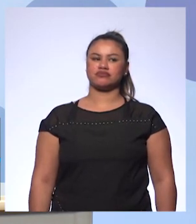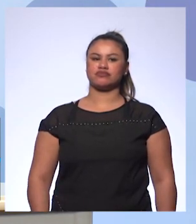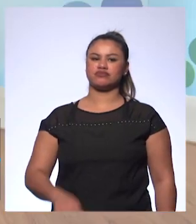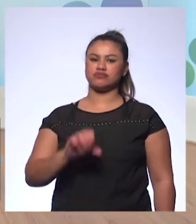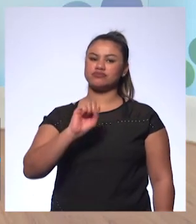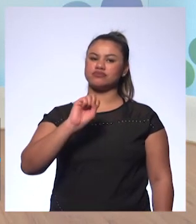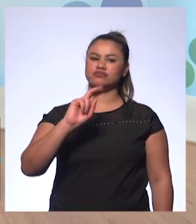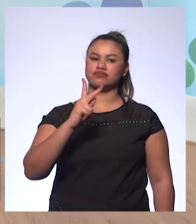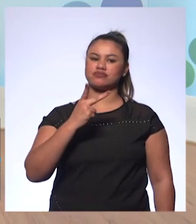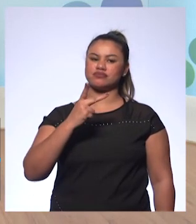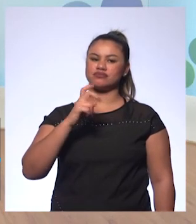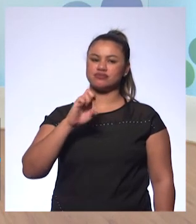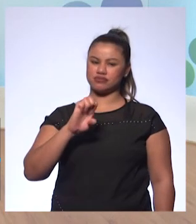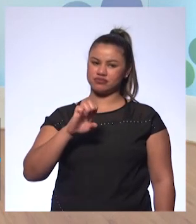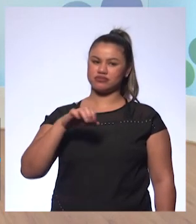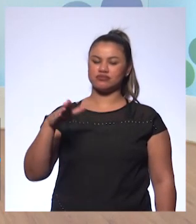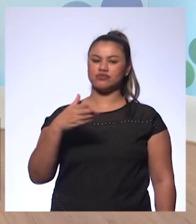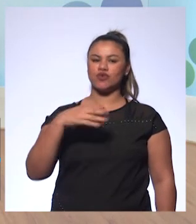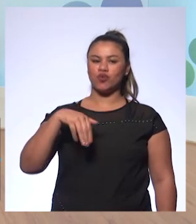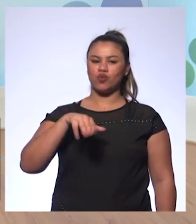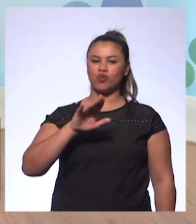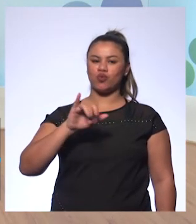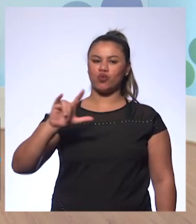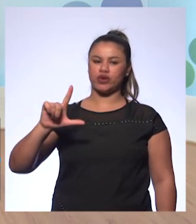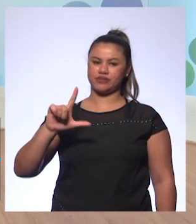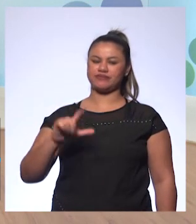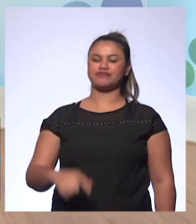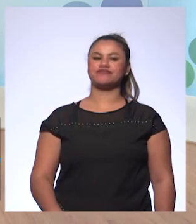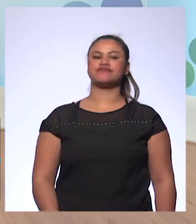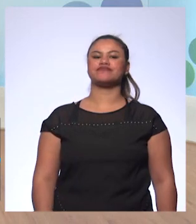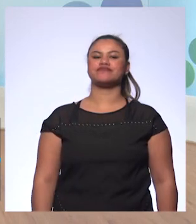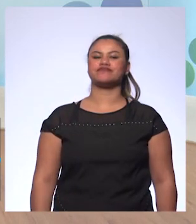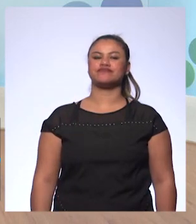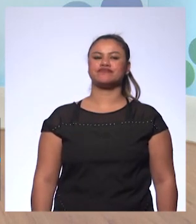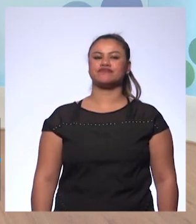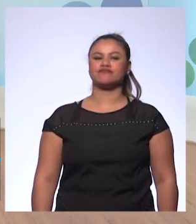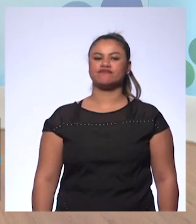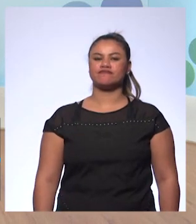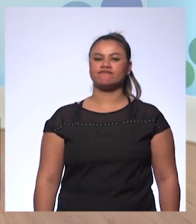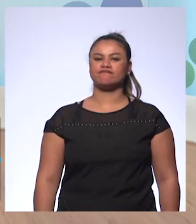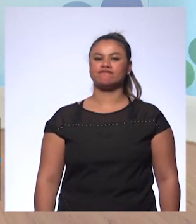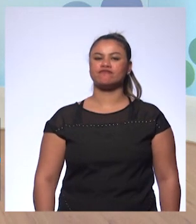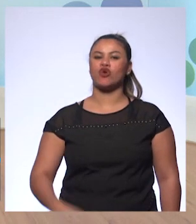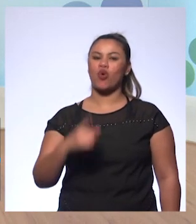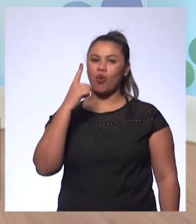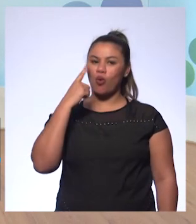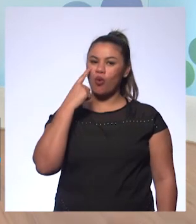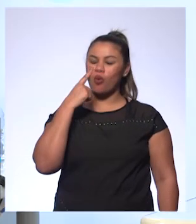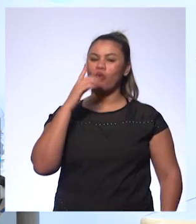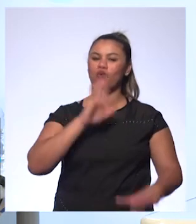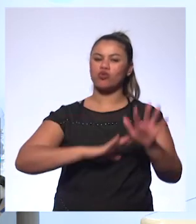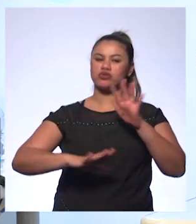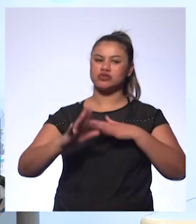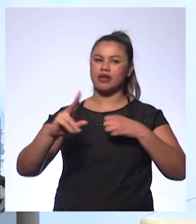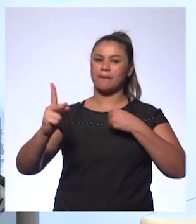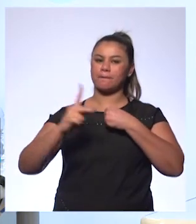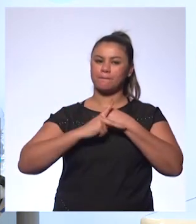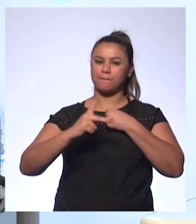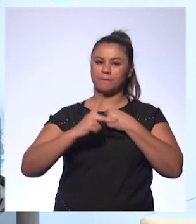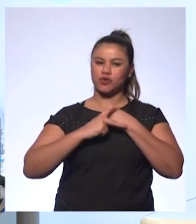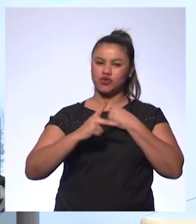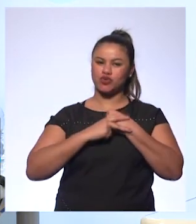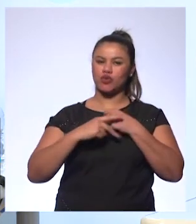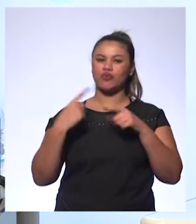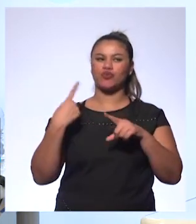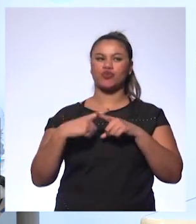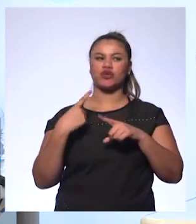Rafael também do aluno do Vitor né eles também respondeu vamos ver então aí Cuidado então com pronome pronome é rir